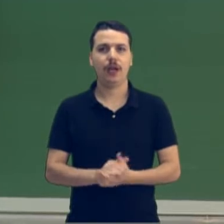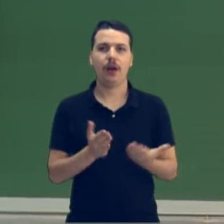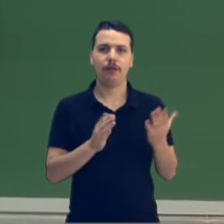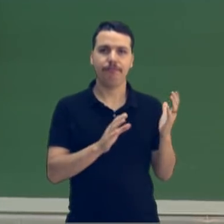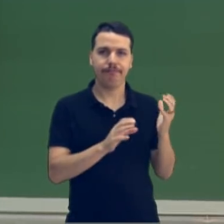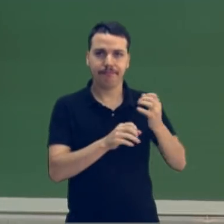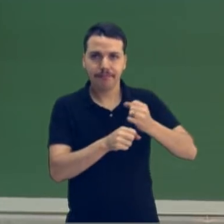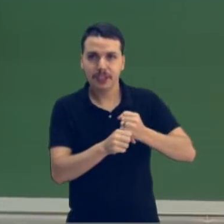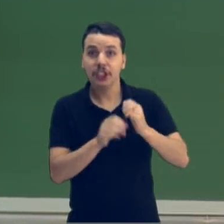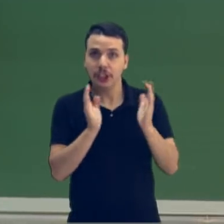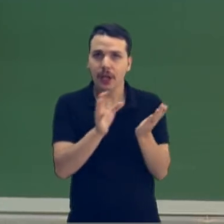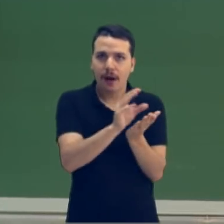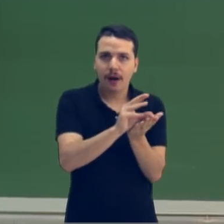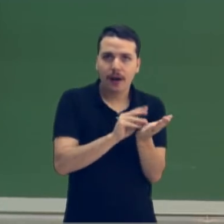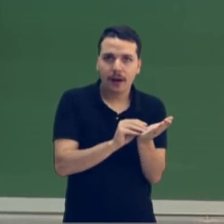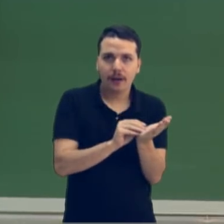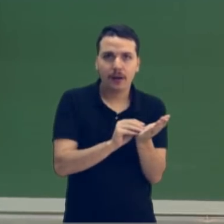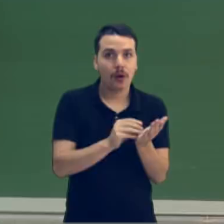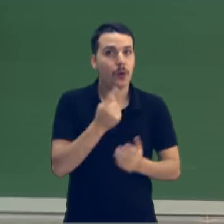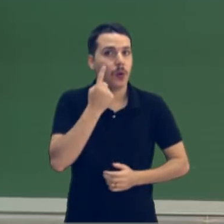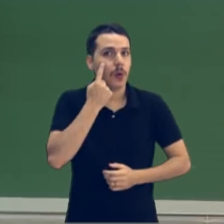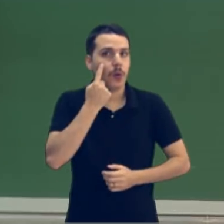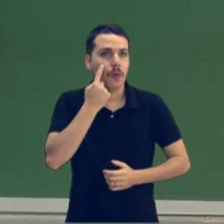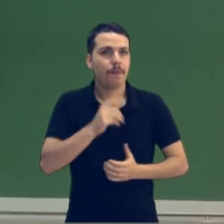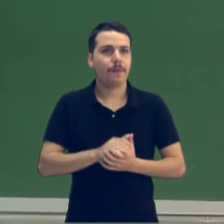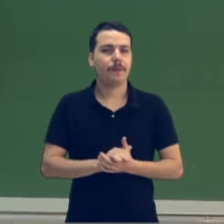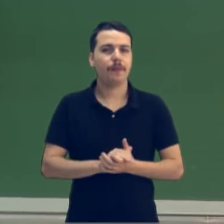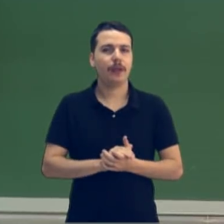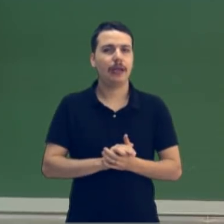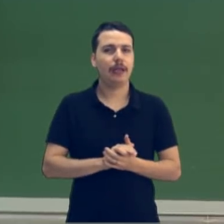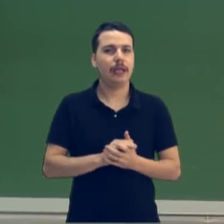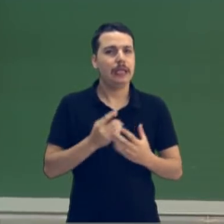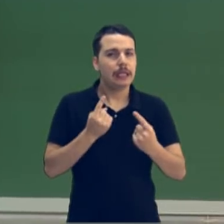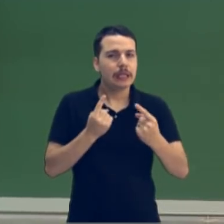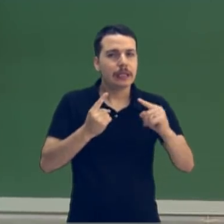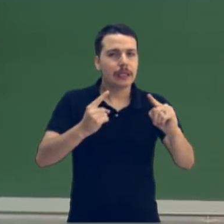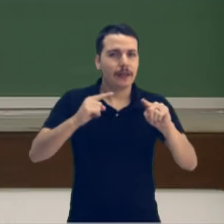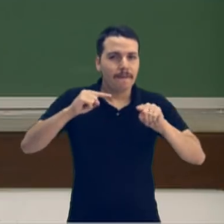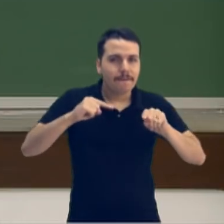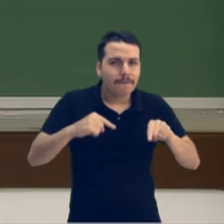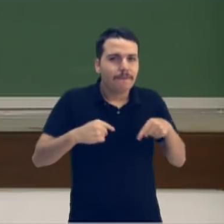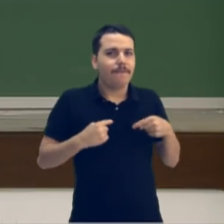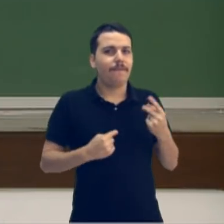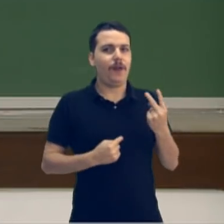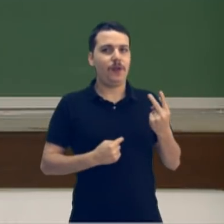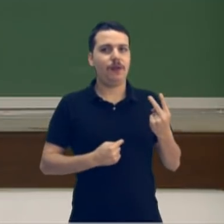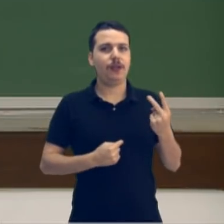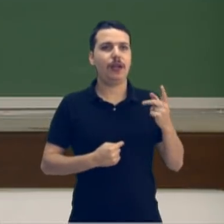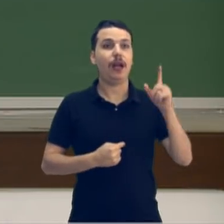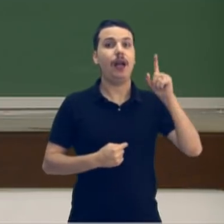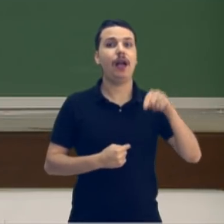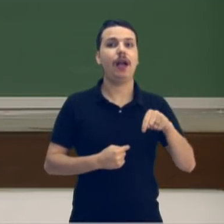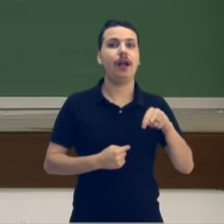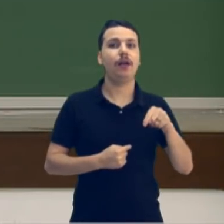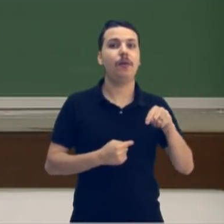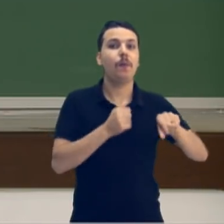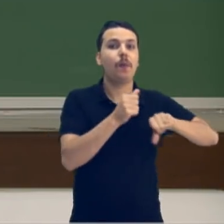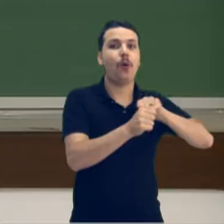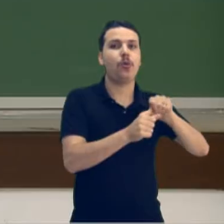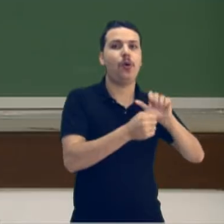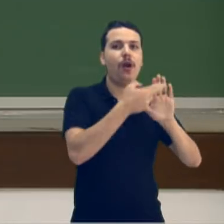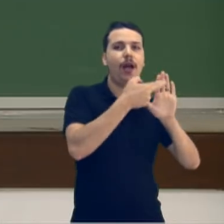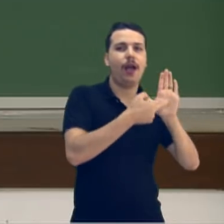Retomando, copiar. Olha só, o desafio 2 é bem interessante. Ele parou com a regra dos